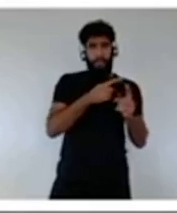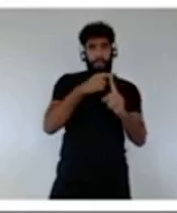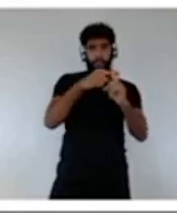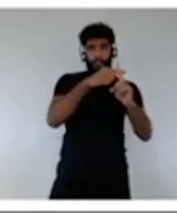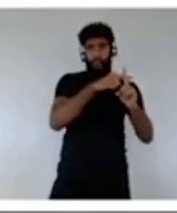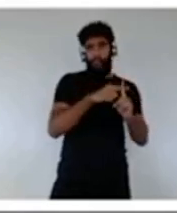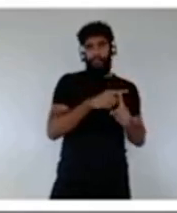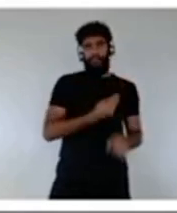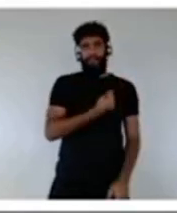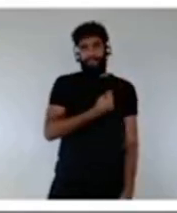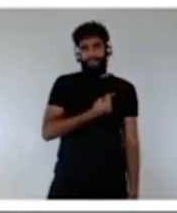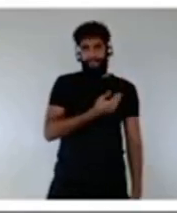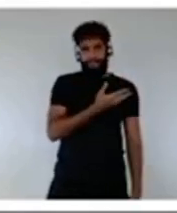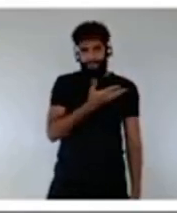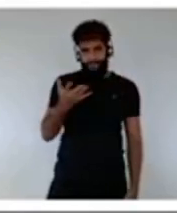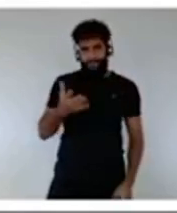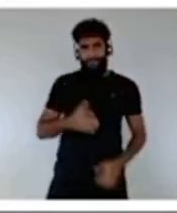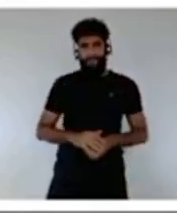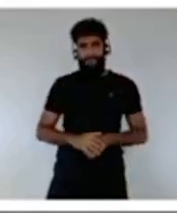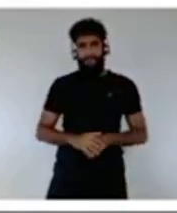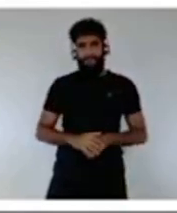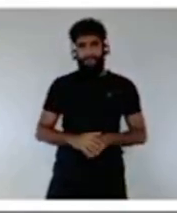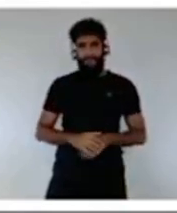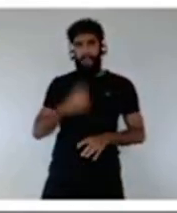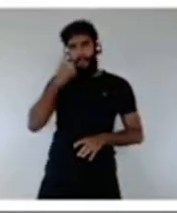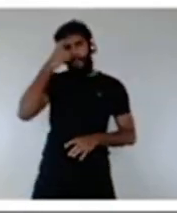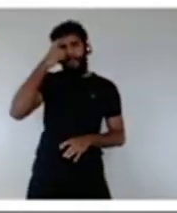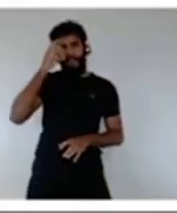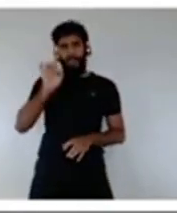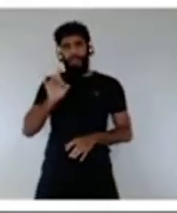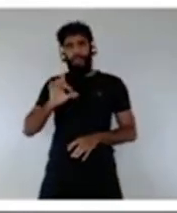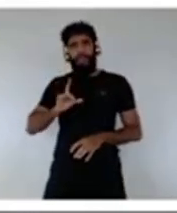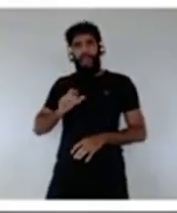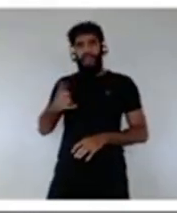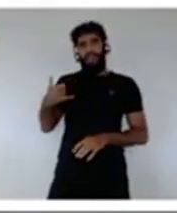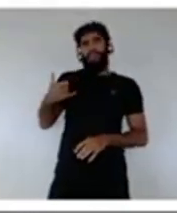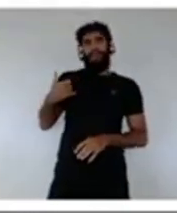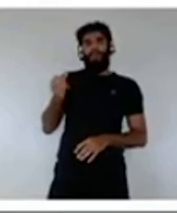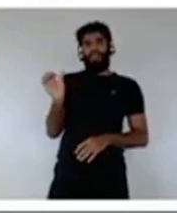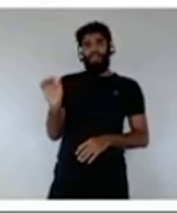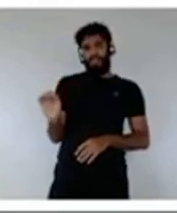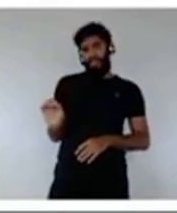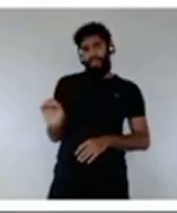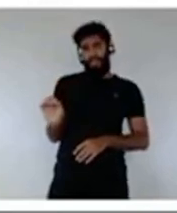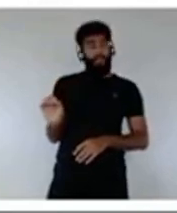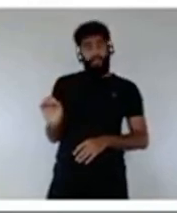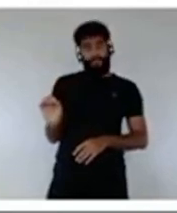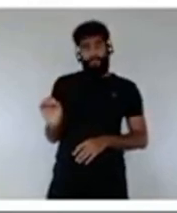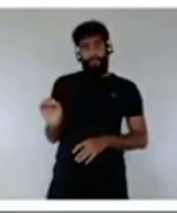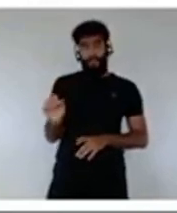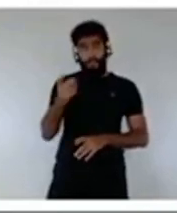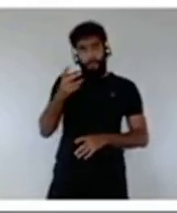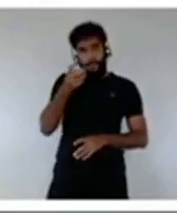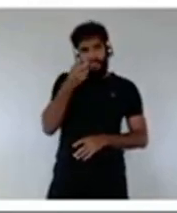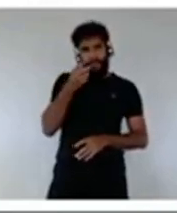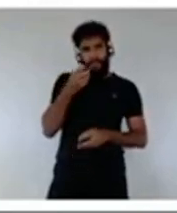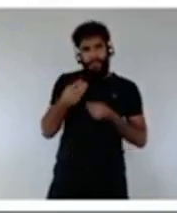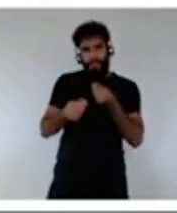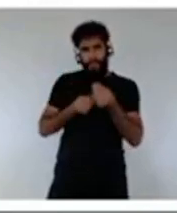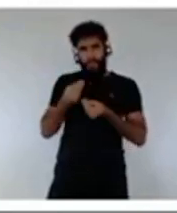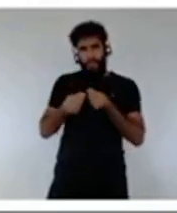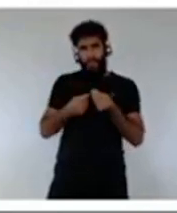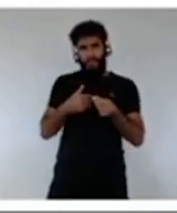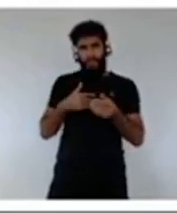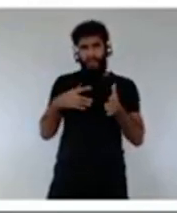trazer essa questão que não basta ter 60 anos, o importante é quão disfuncional você é e que existe